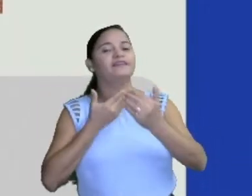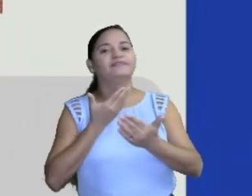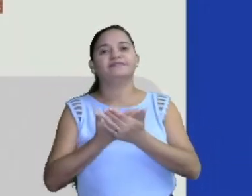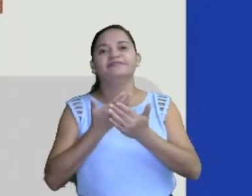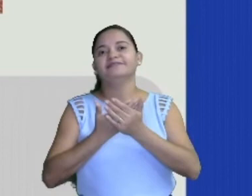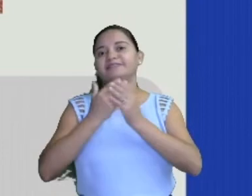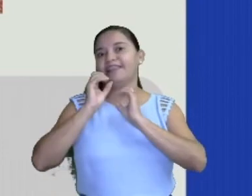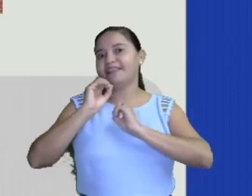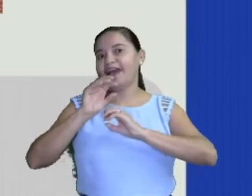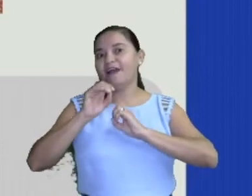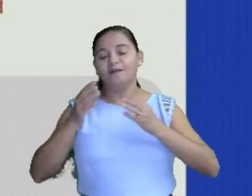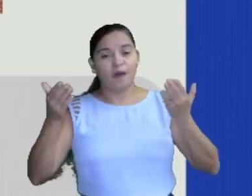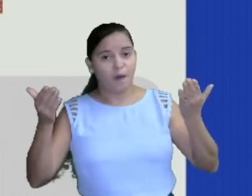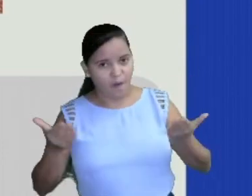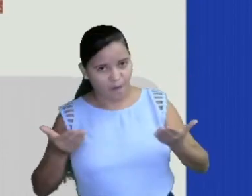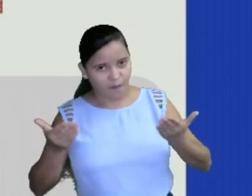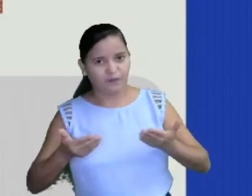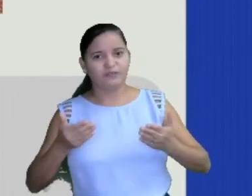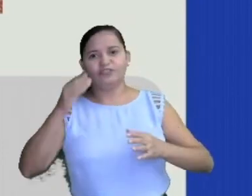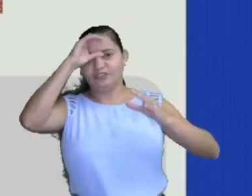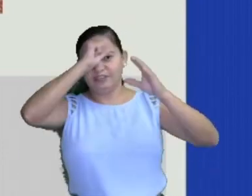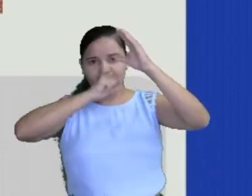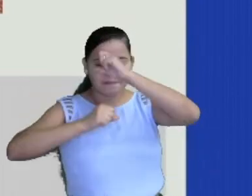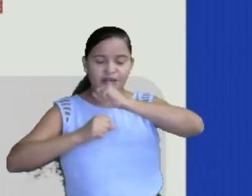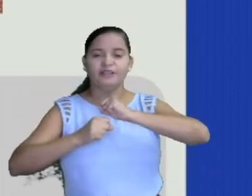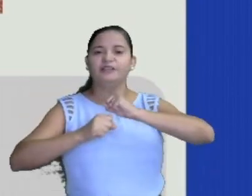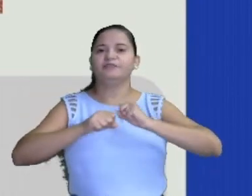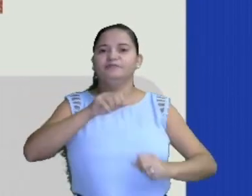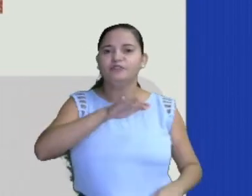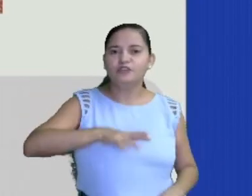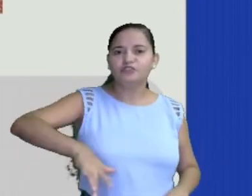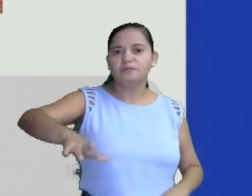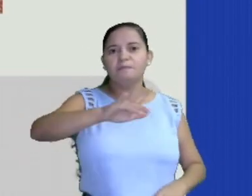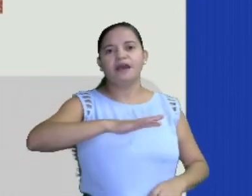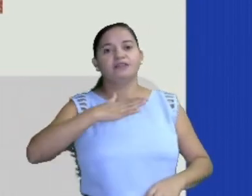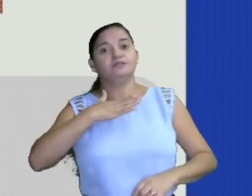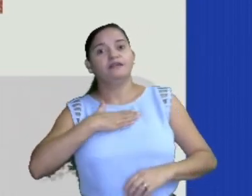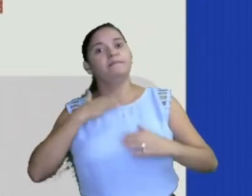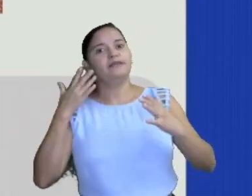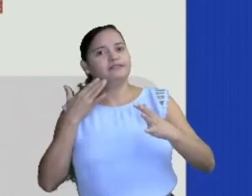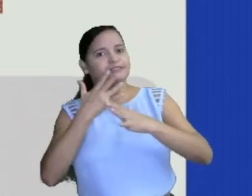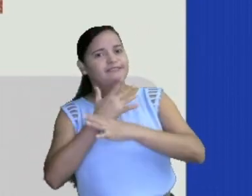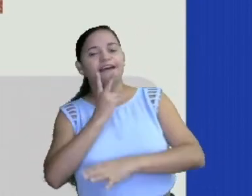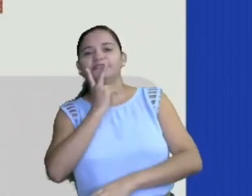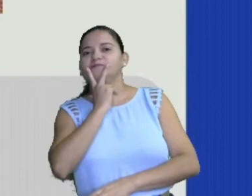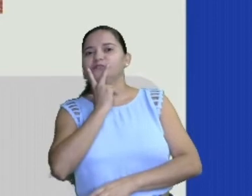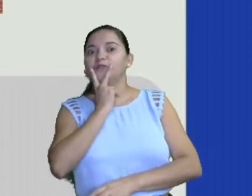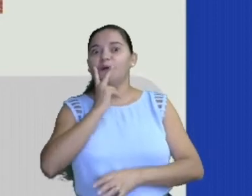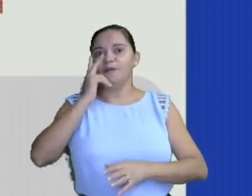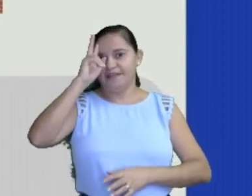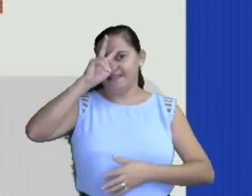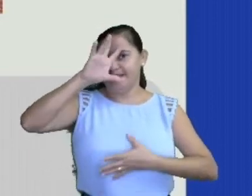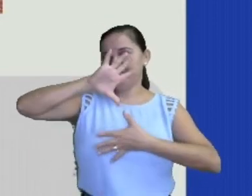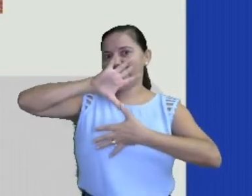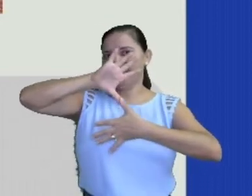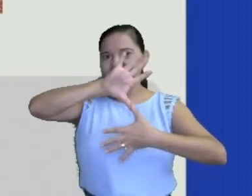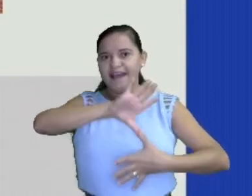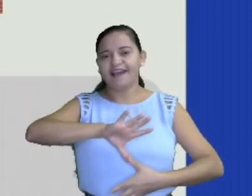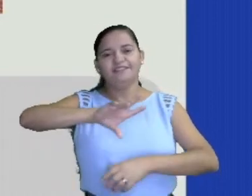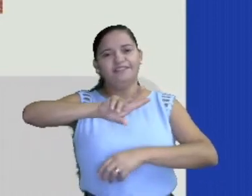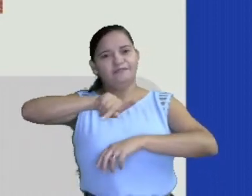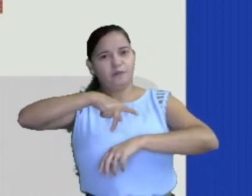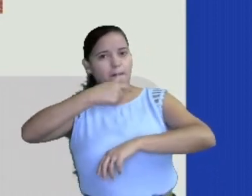vimos, observando os espaços da minha cidade, naquele mapinha de Vitória de Santo Antão, onde a gente viu a Praça